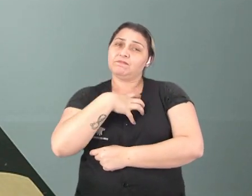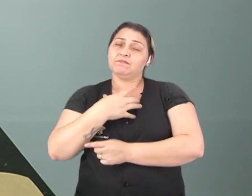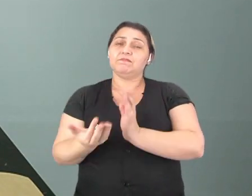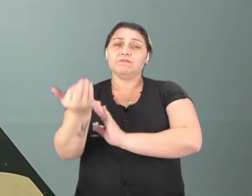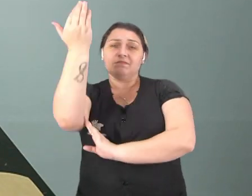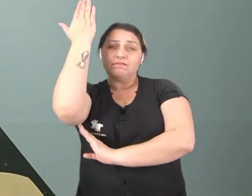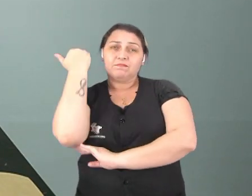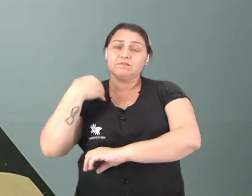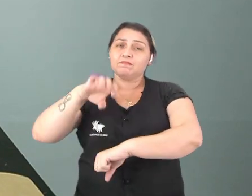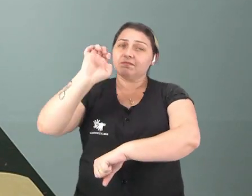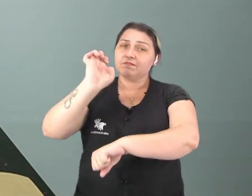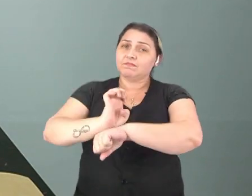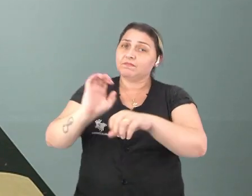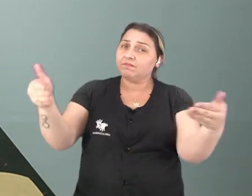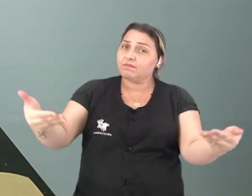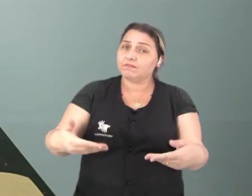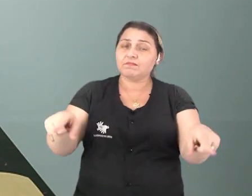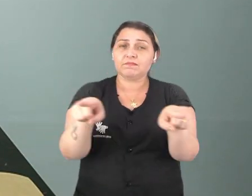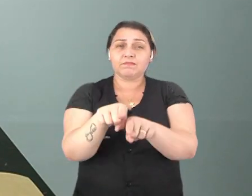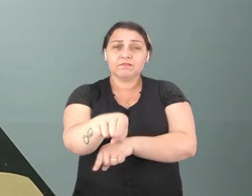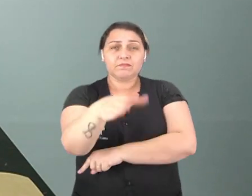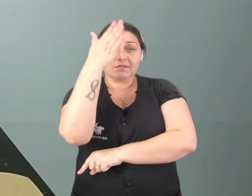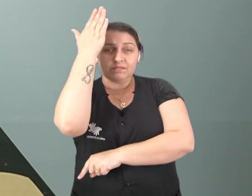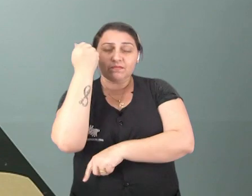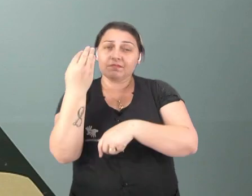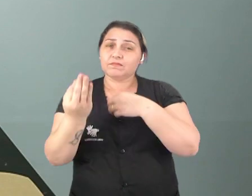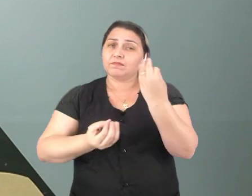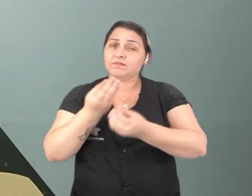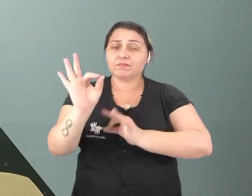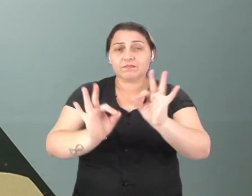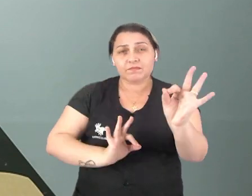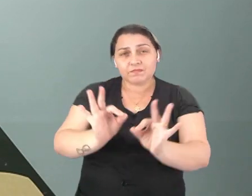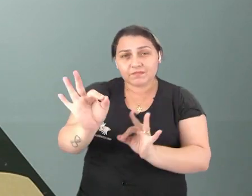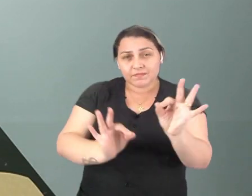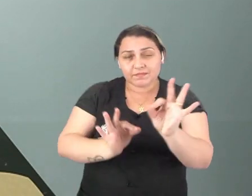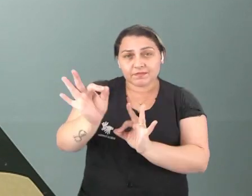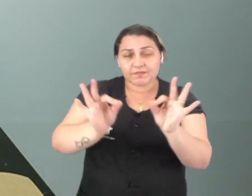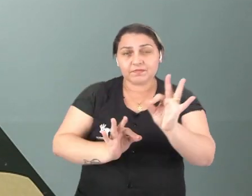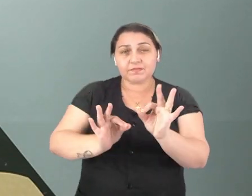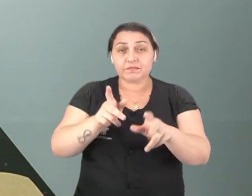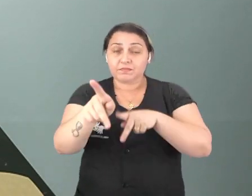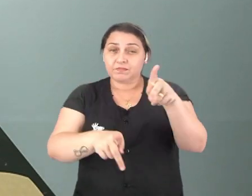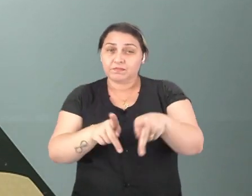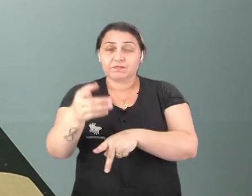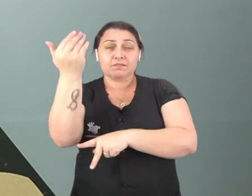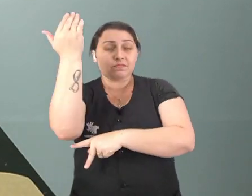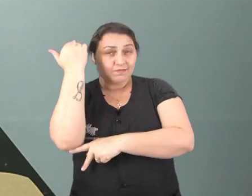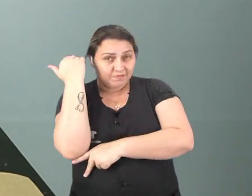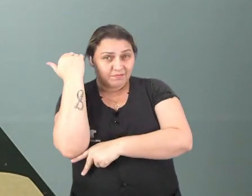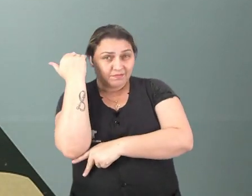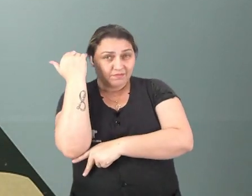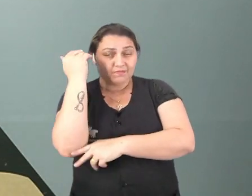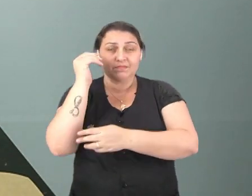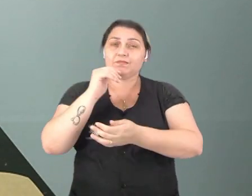Isso. Você sabe como que se organizava os povos antigamente?